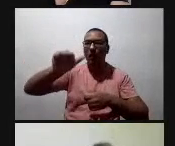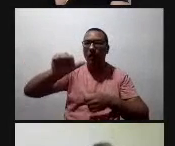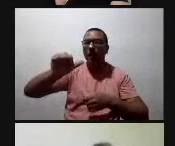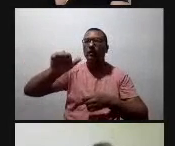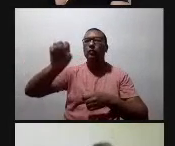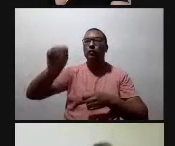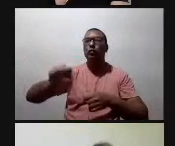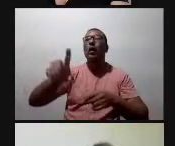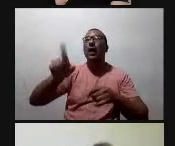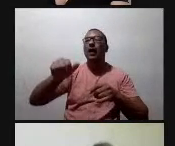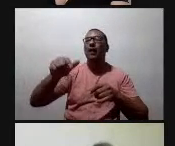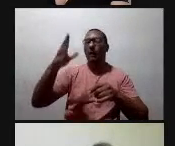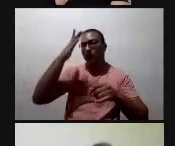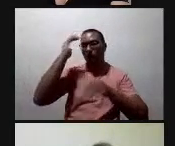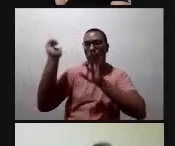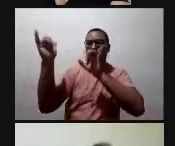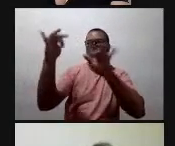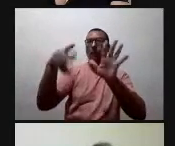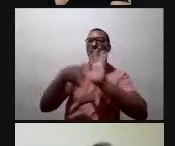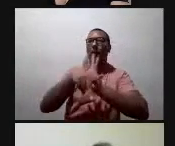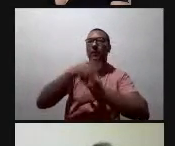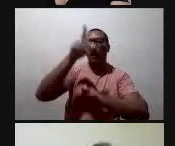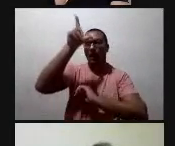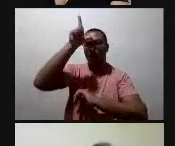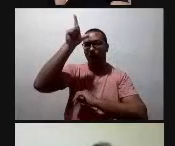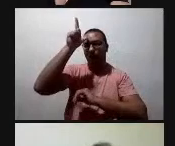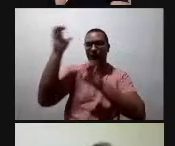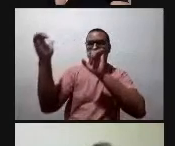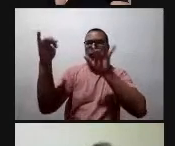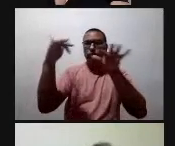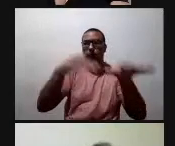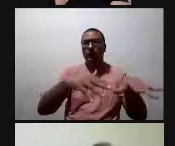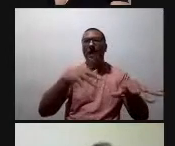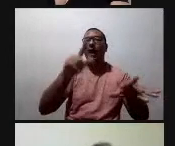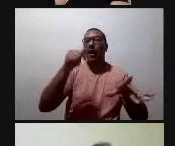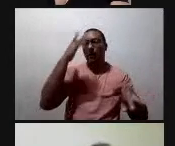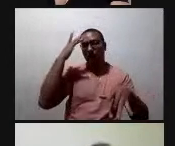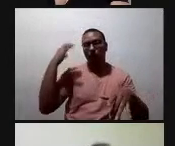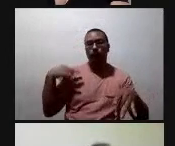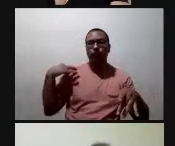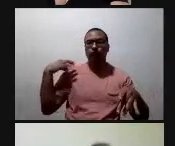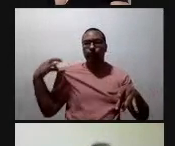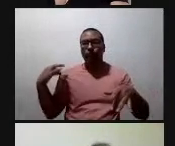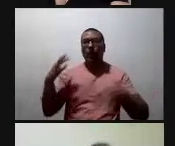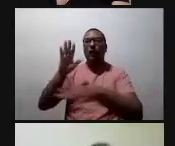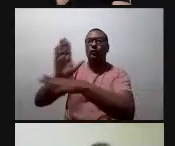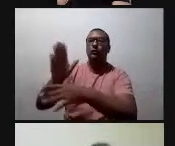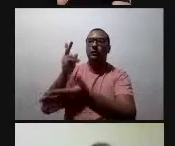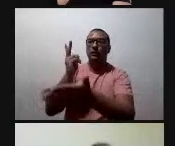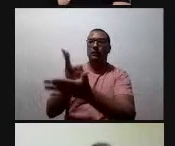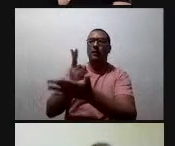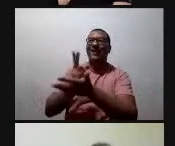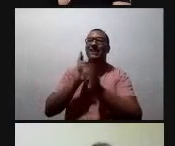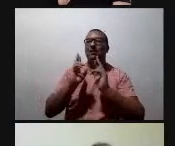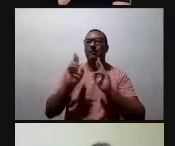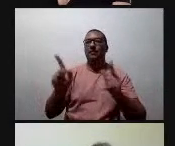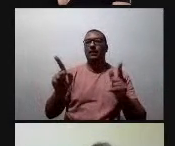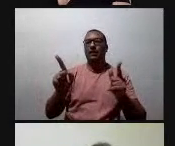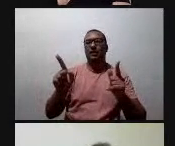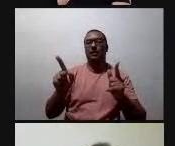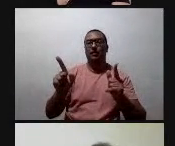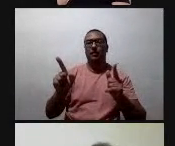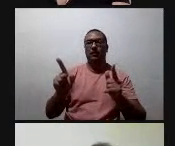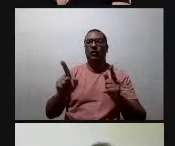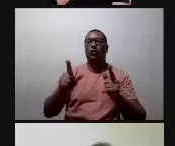alemã, espírito coletivo, solidário. Evidentemente, é diferente, não é a realidade